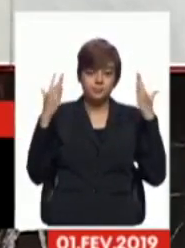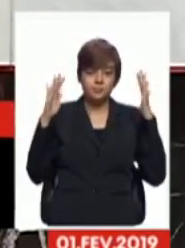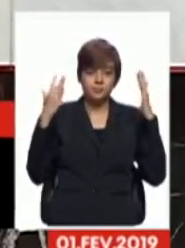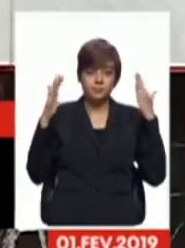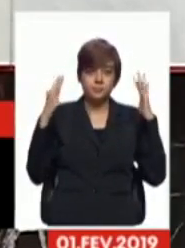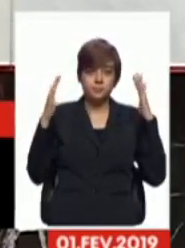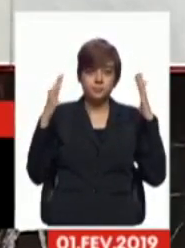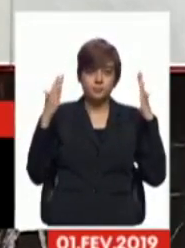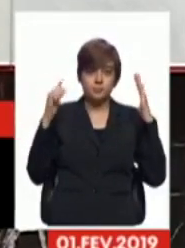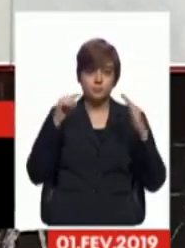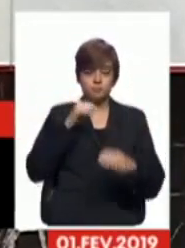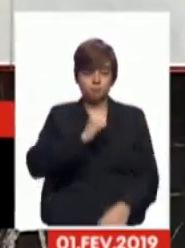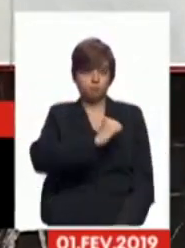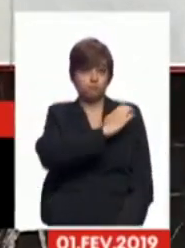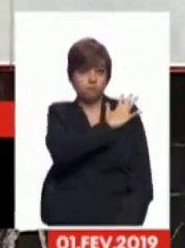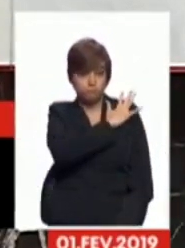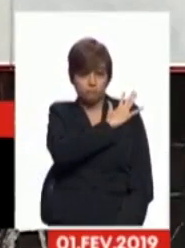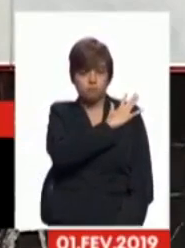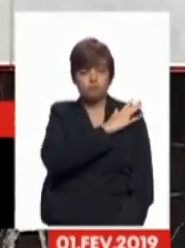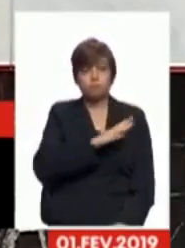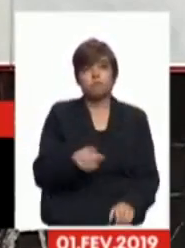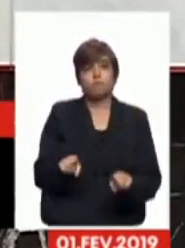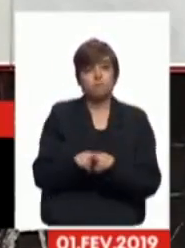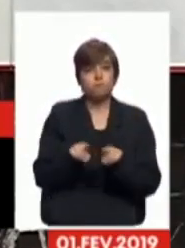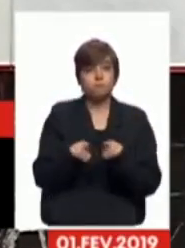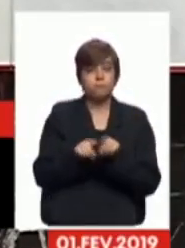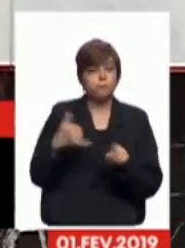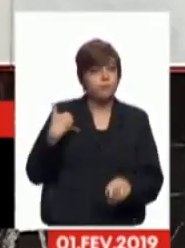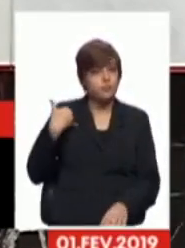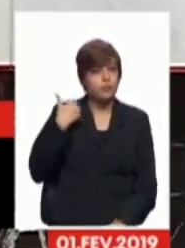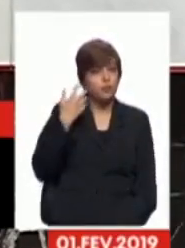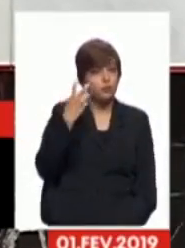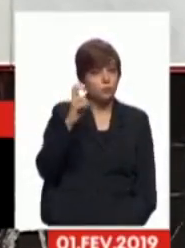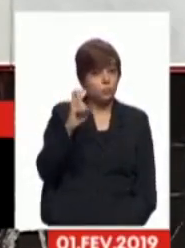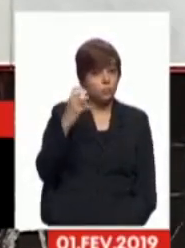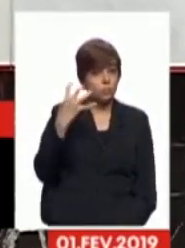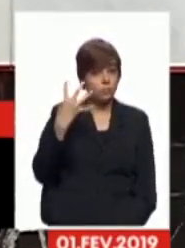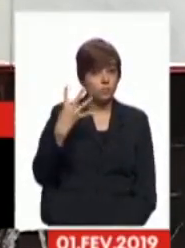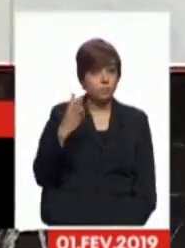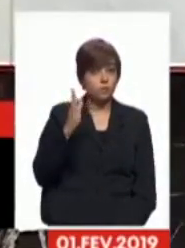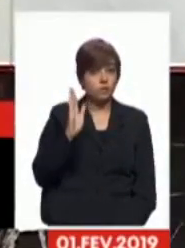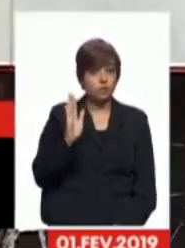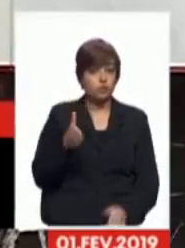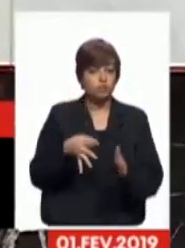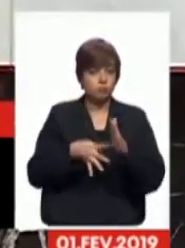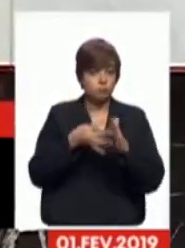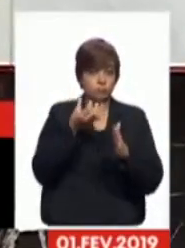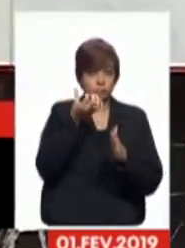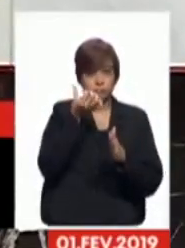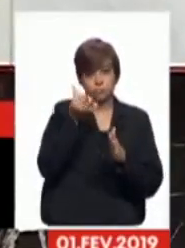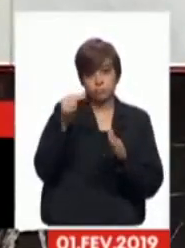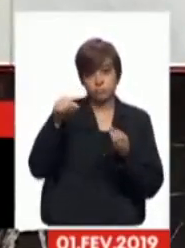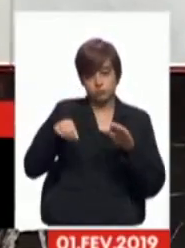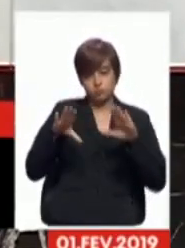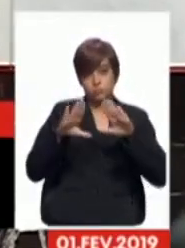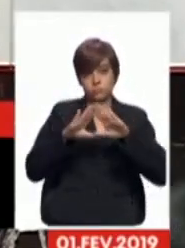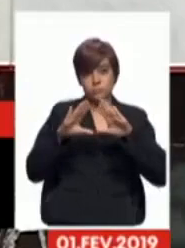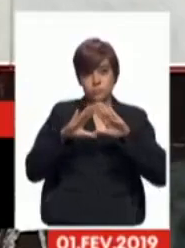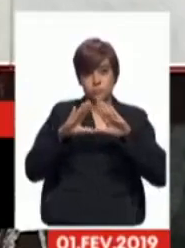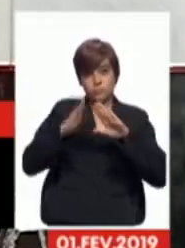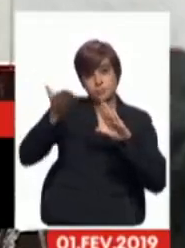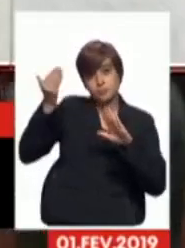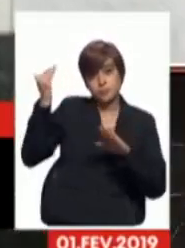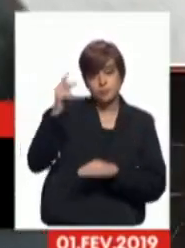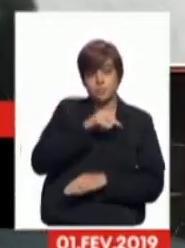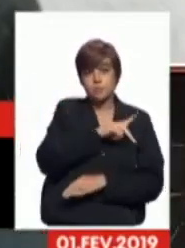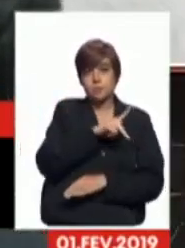Deputado Sargento Rodrigues, do PTB, tem 54 anos e foi reeleito para o 6º mandato na Assembleia. Já foi presidente da Comissão